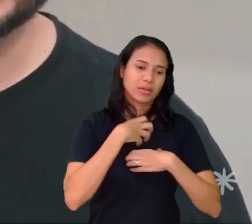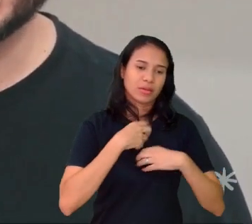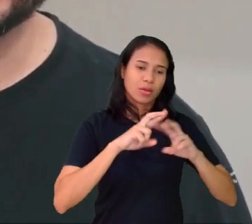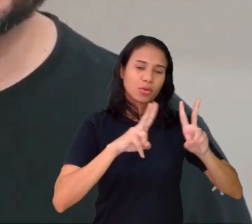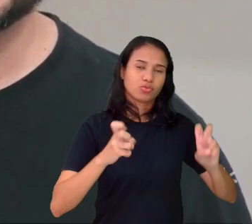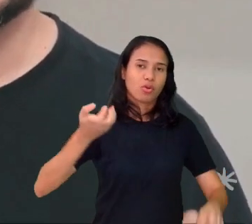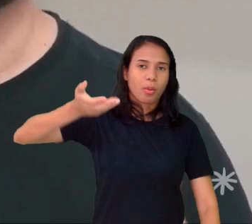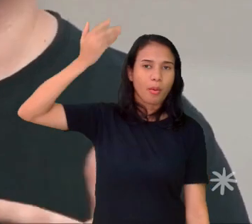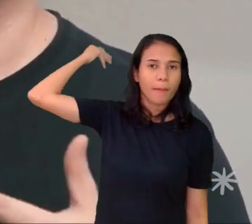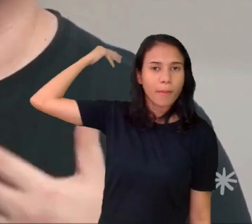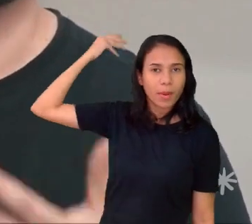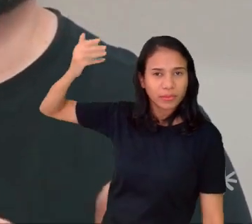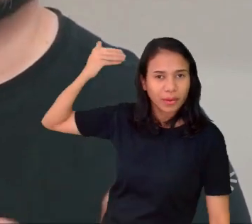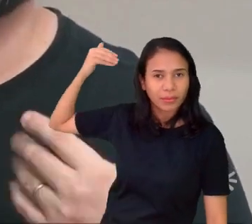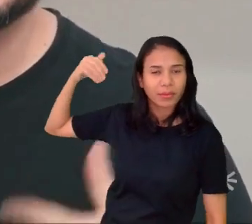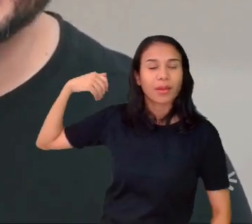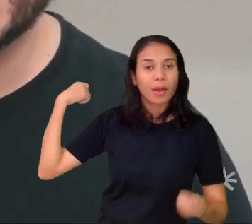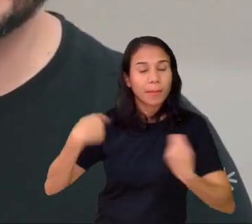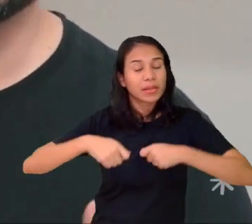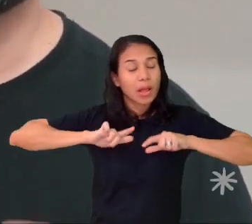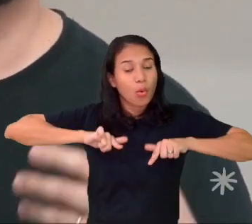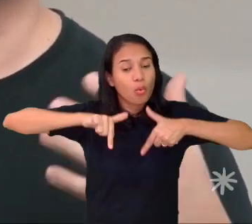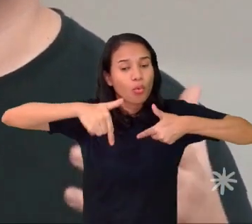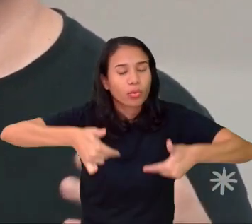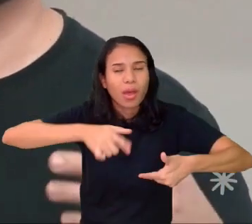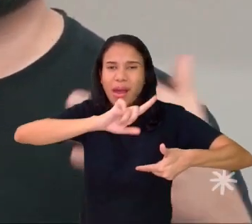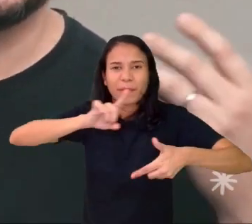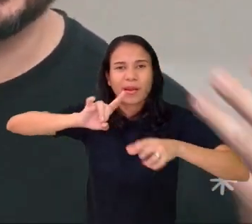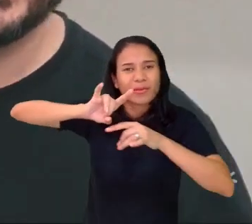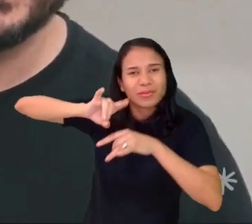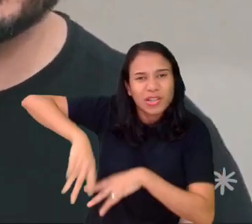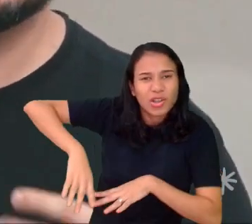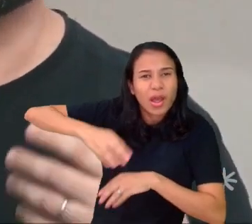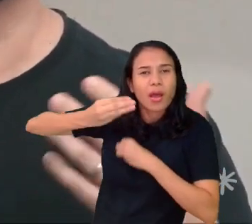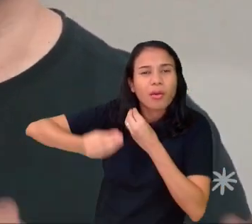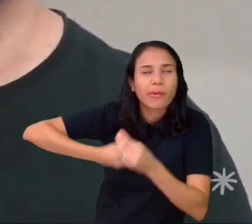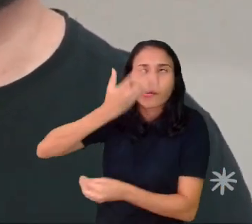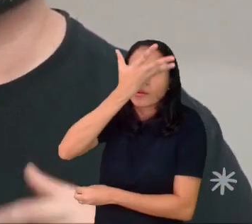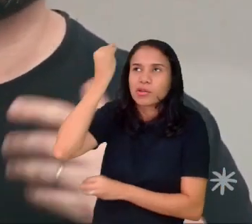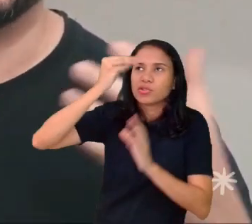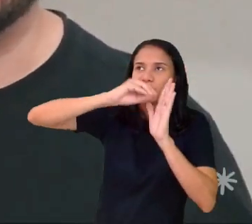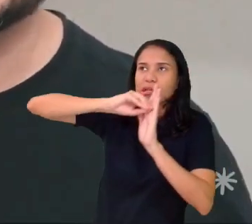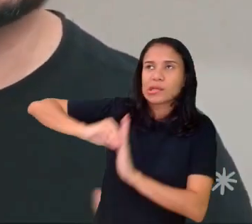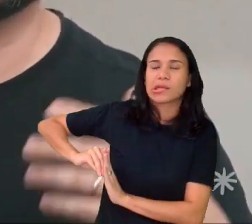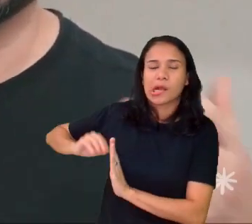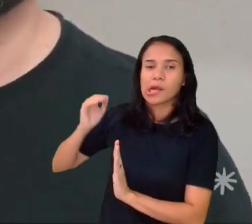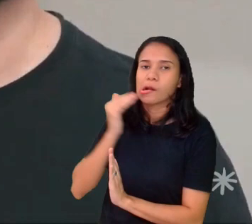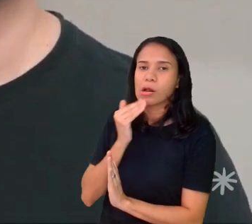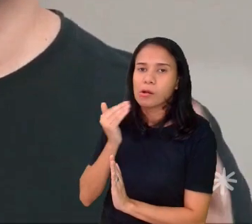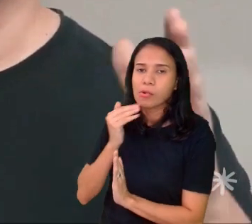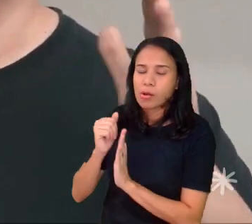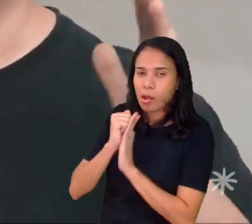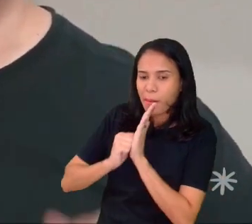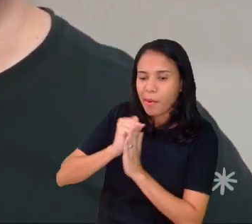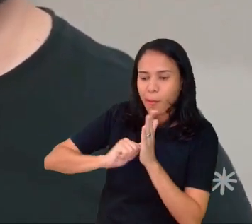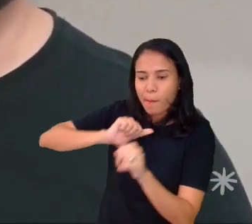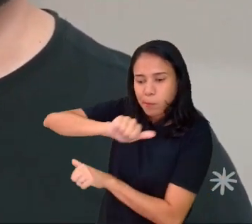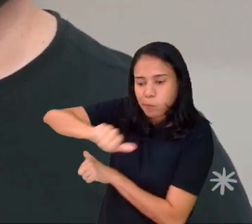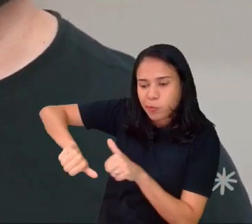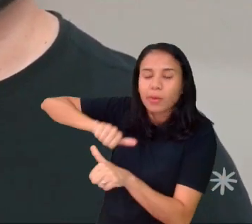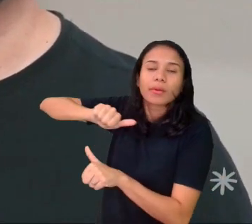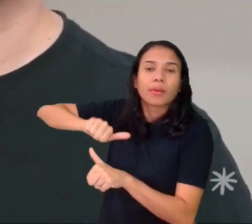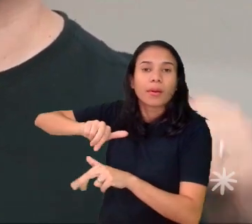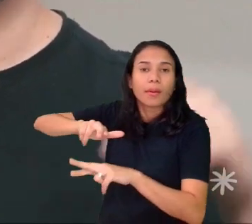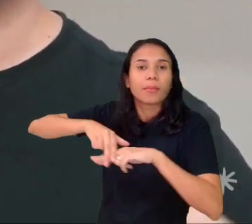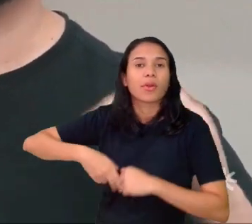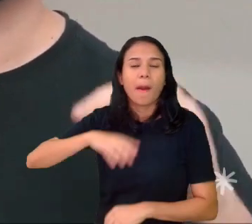passado idealizado. A gente tem que lutar para não deixar que as memórias sejam esquecidas, distorcidas, apagadas, alteradas e